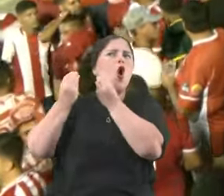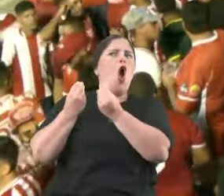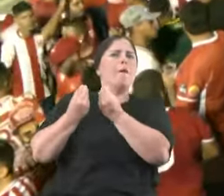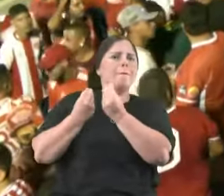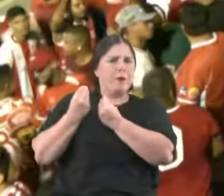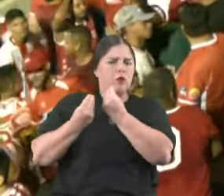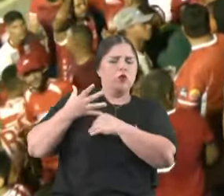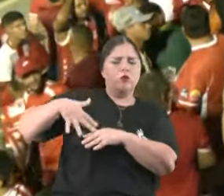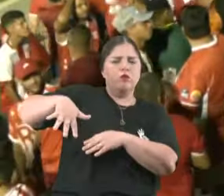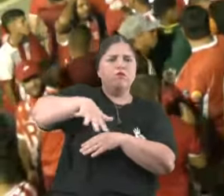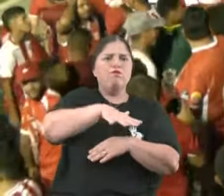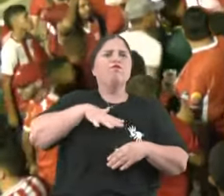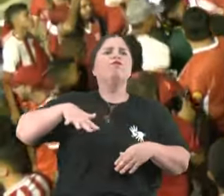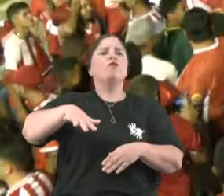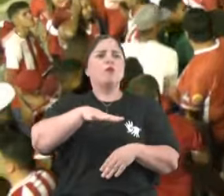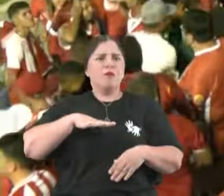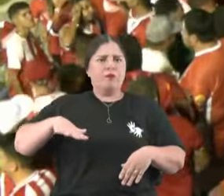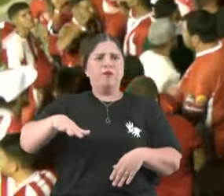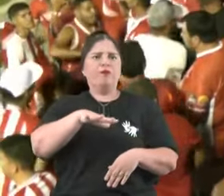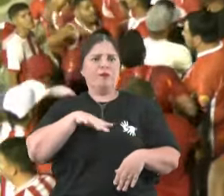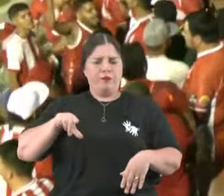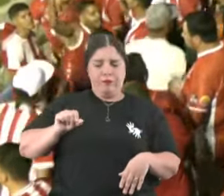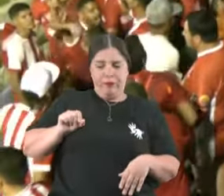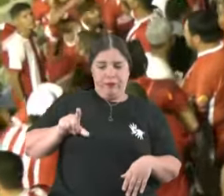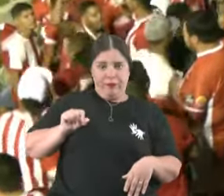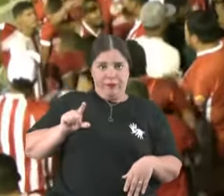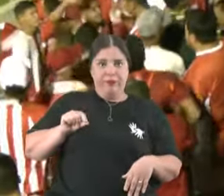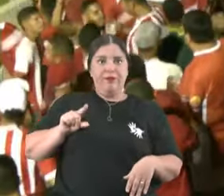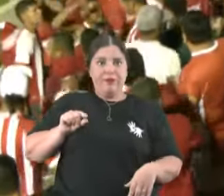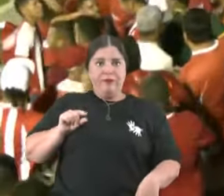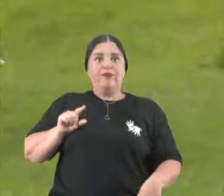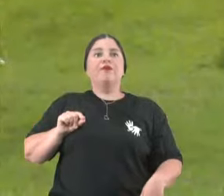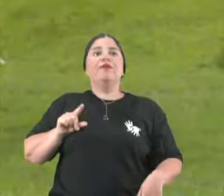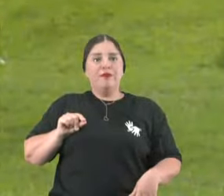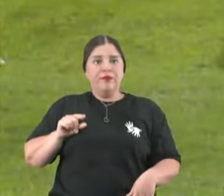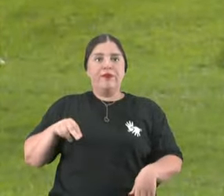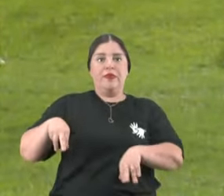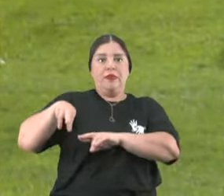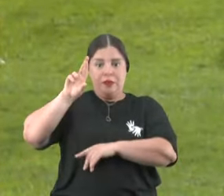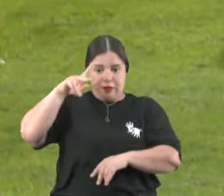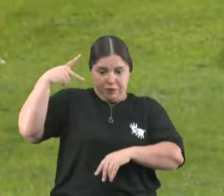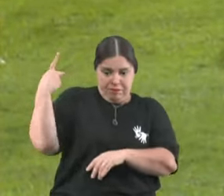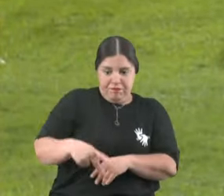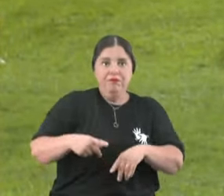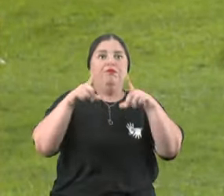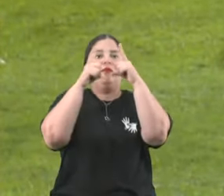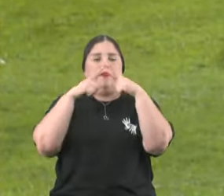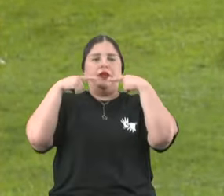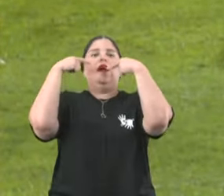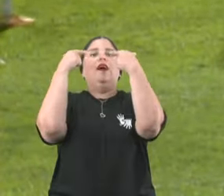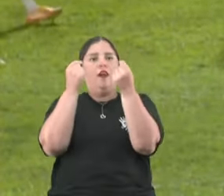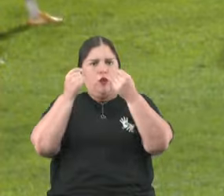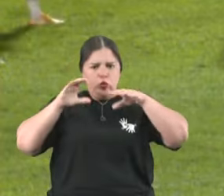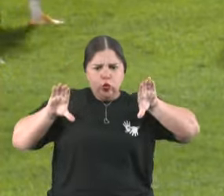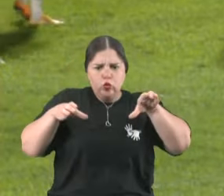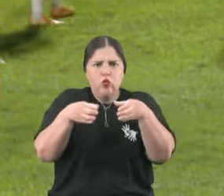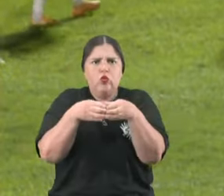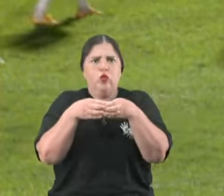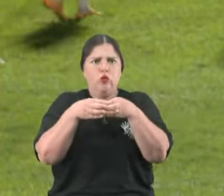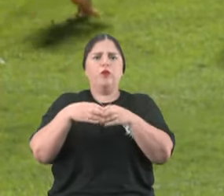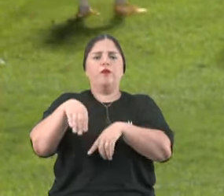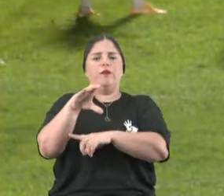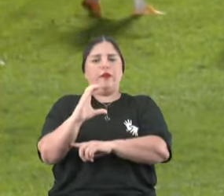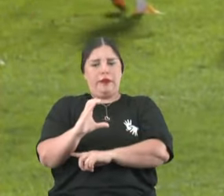o CSA, o nosso Centro Esportivo Alagoano, que é o representante de Alagoas na Série C, e também o próprio Clube